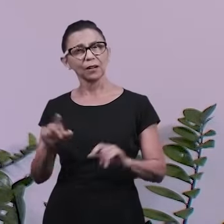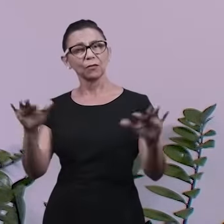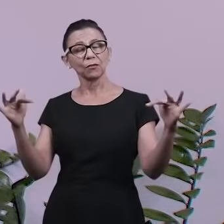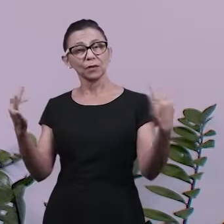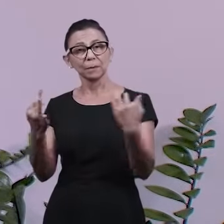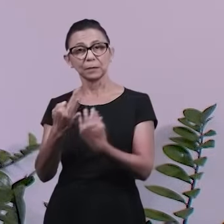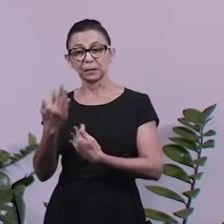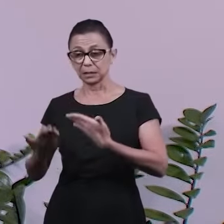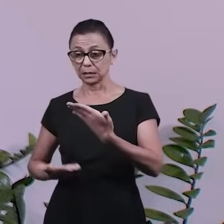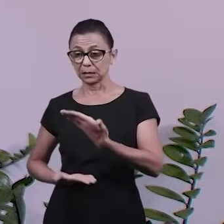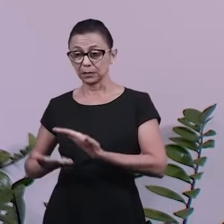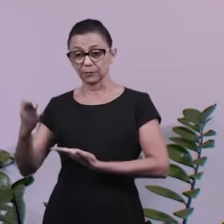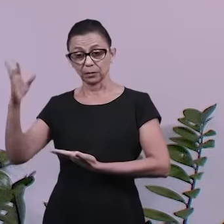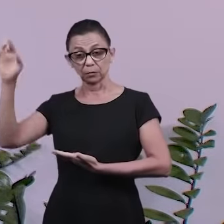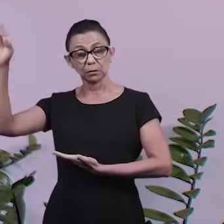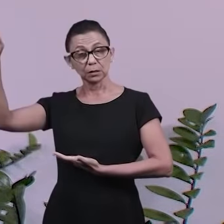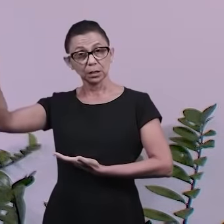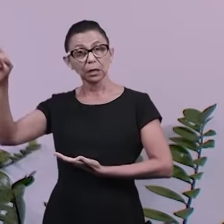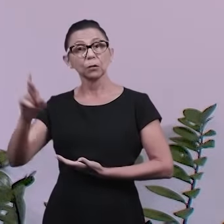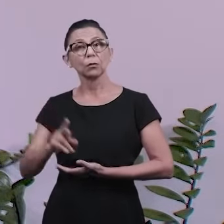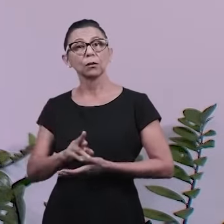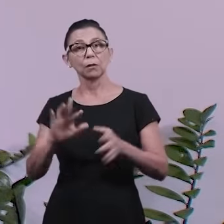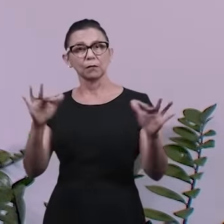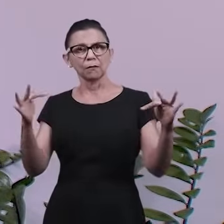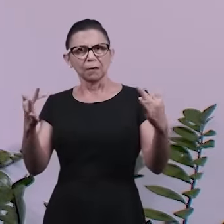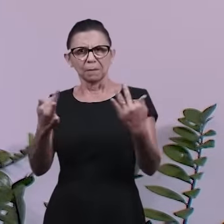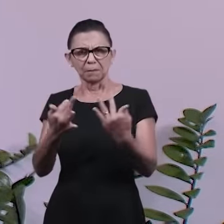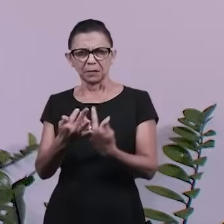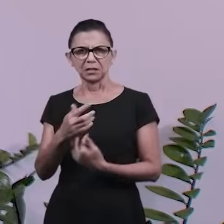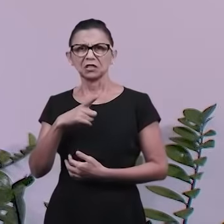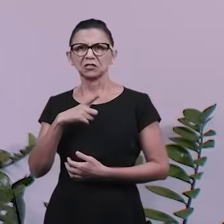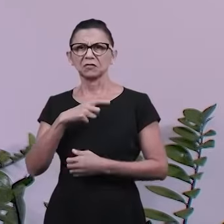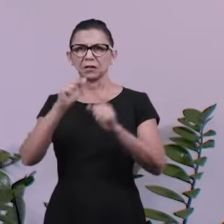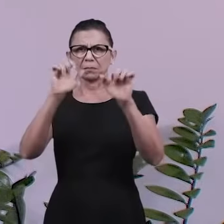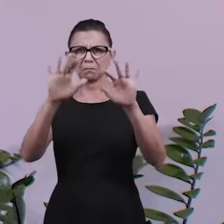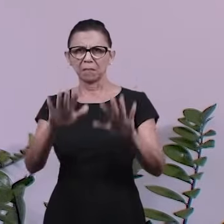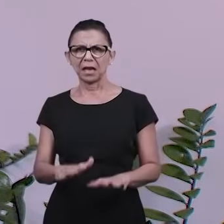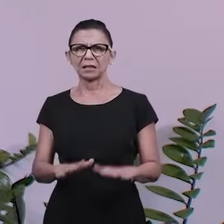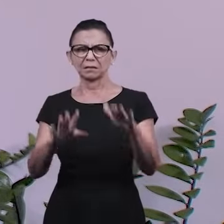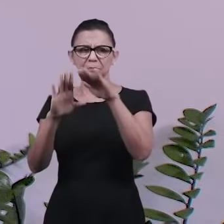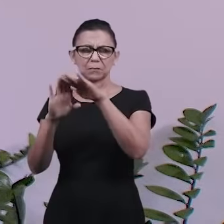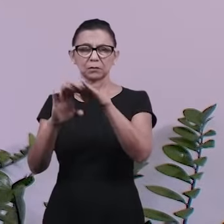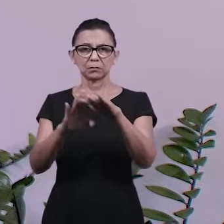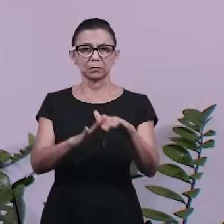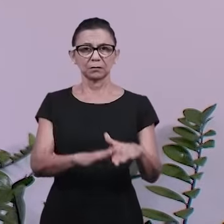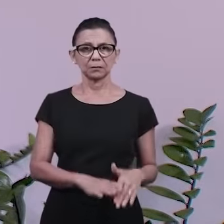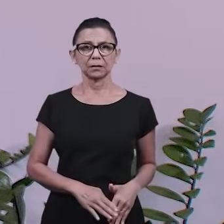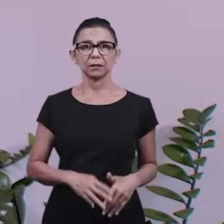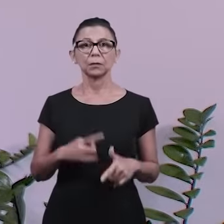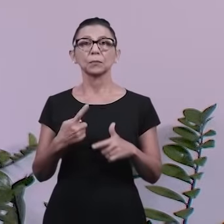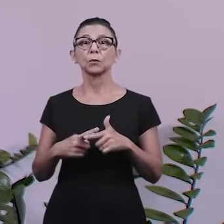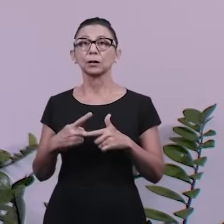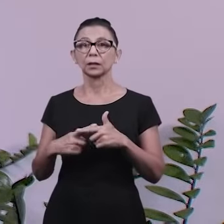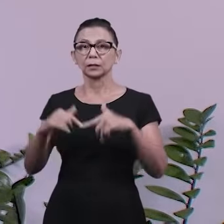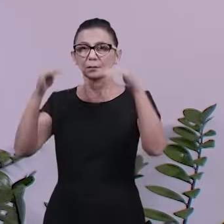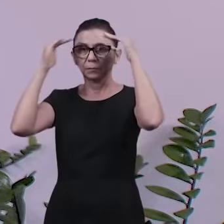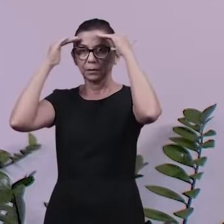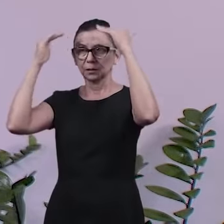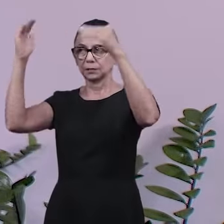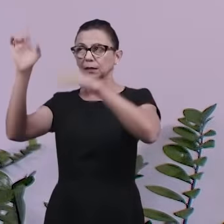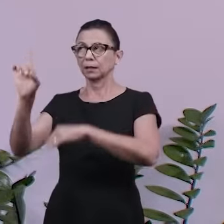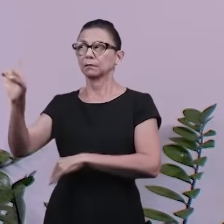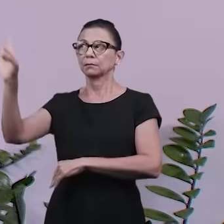Senhor. Famílias que receberam grandes bênçãos e livramentos, exatamente por obedecerem à vontade de Deus.